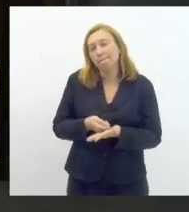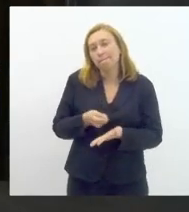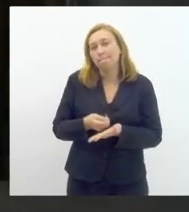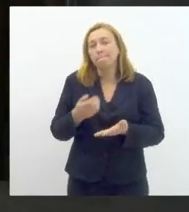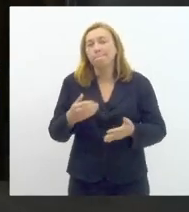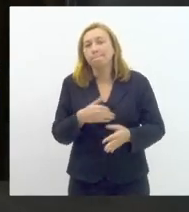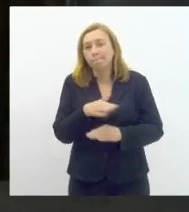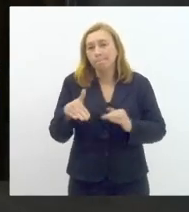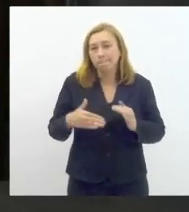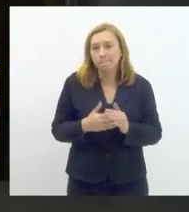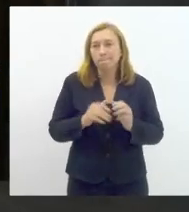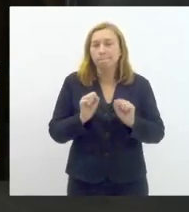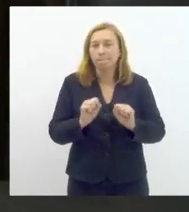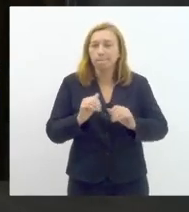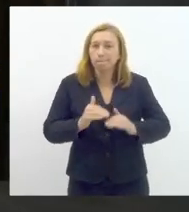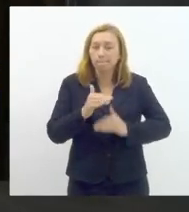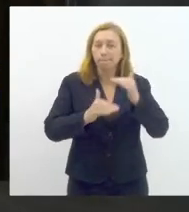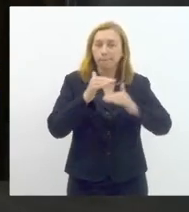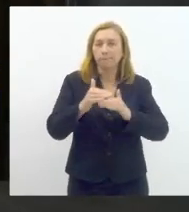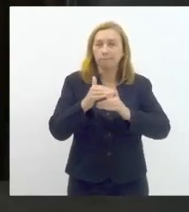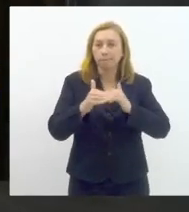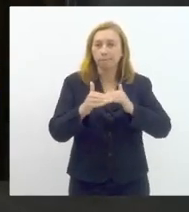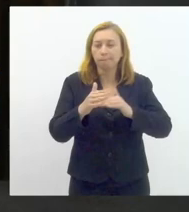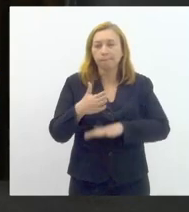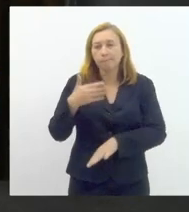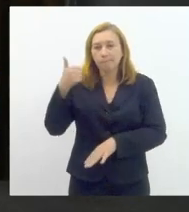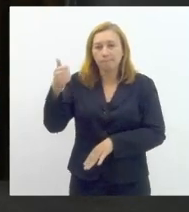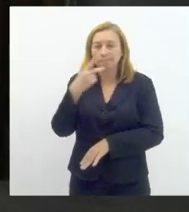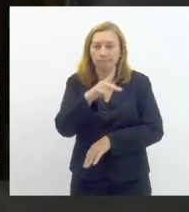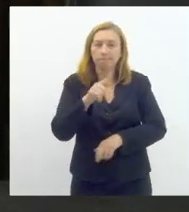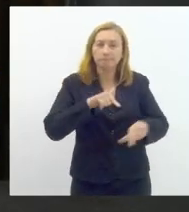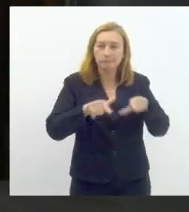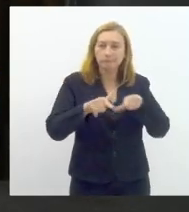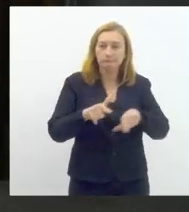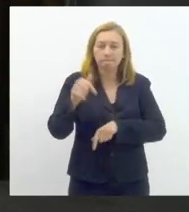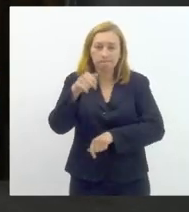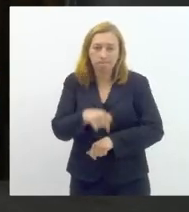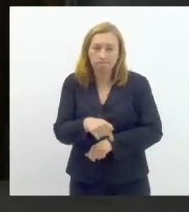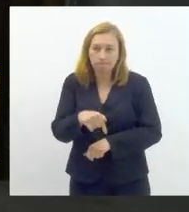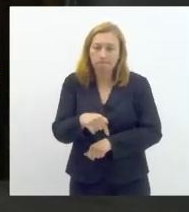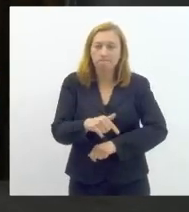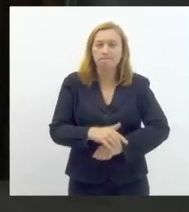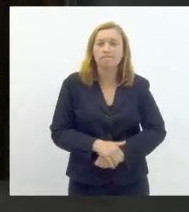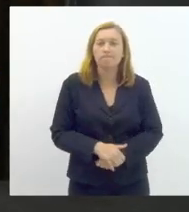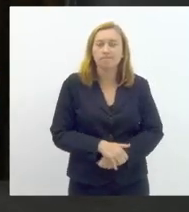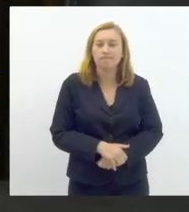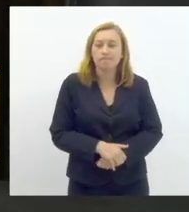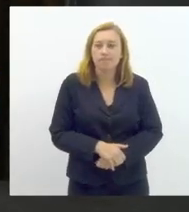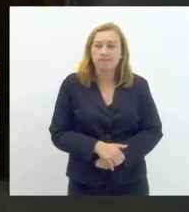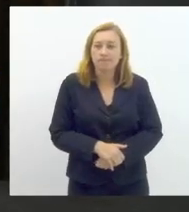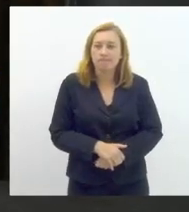todos possam desenvolver da melhor forma o seu trabalho aqui no parlamento e ter